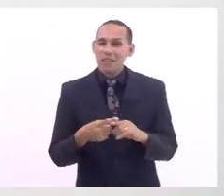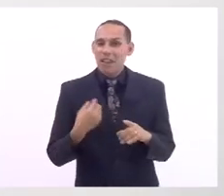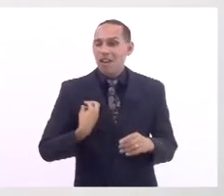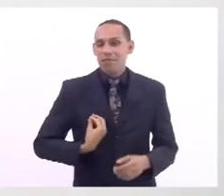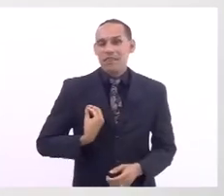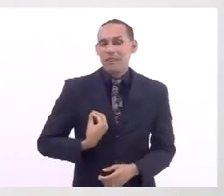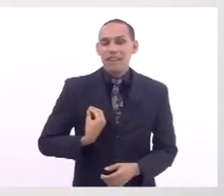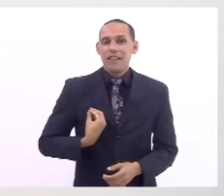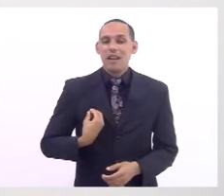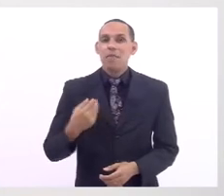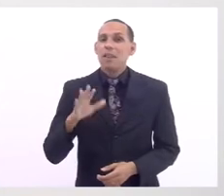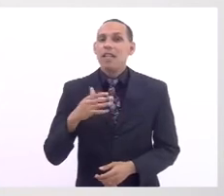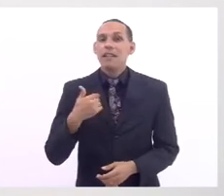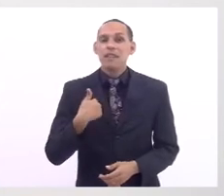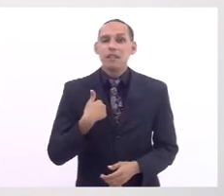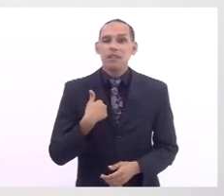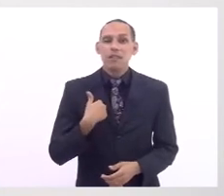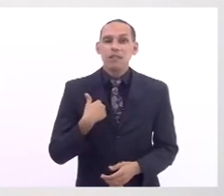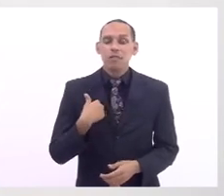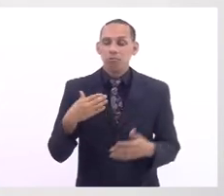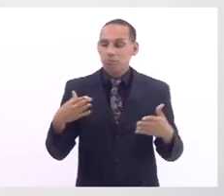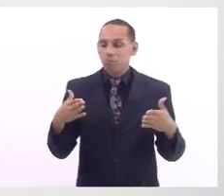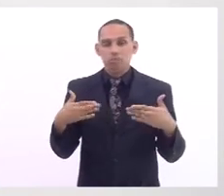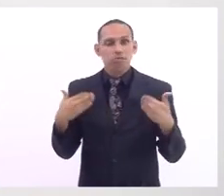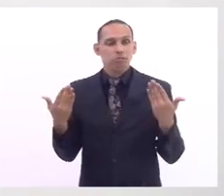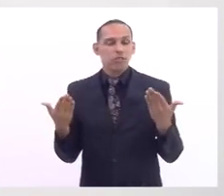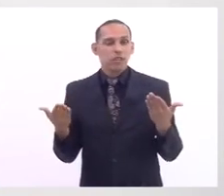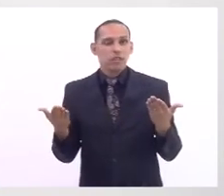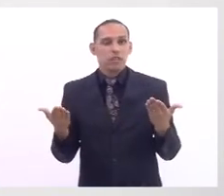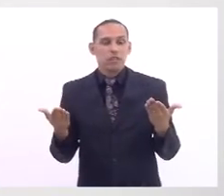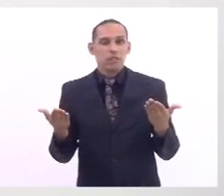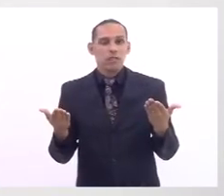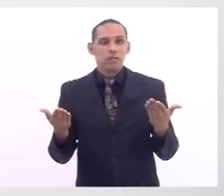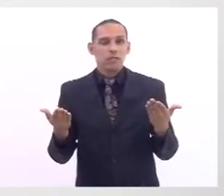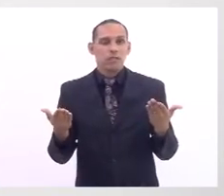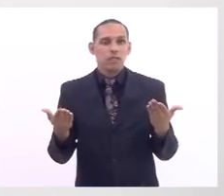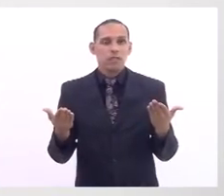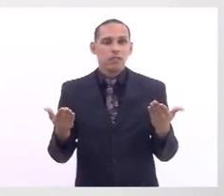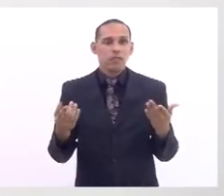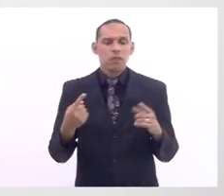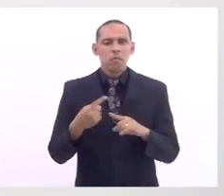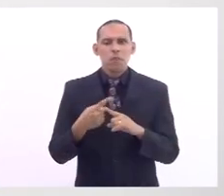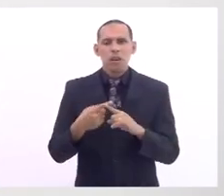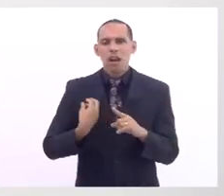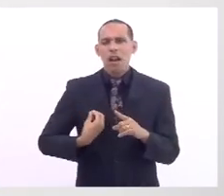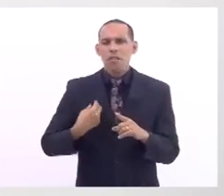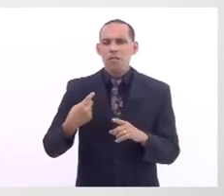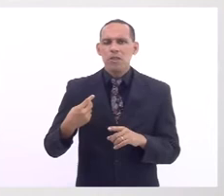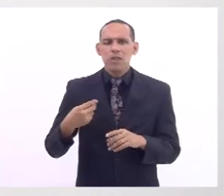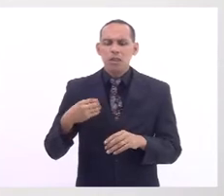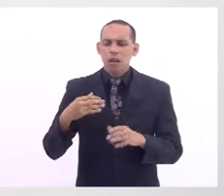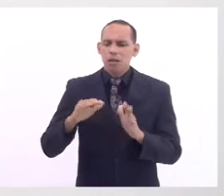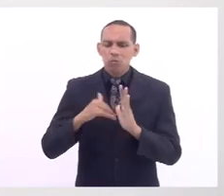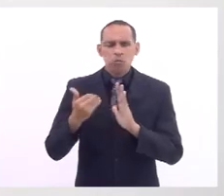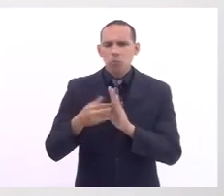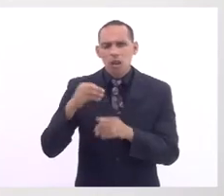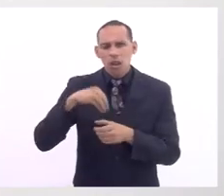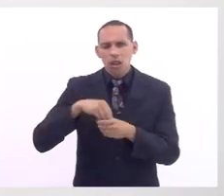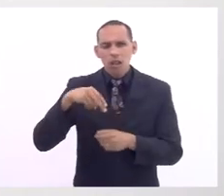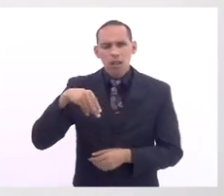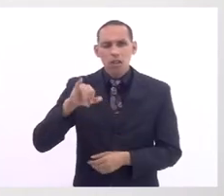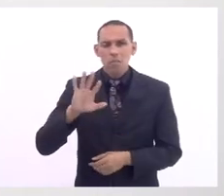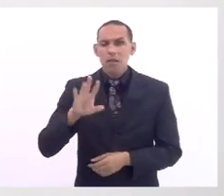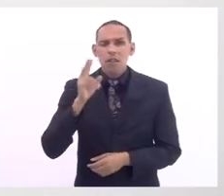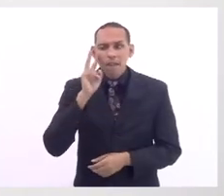convivo aqui até mais eu estava surpreso apesar de ter a vida construída por lá surpreso com um quilo que eu